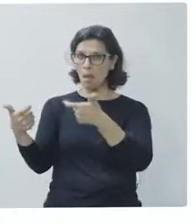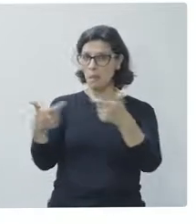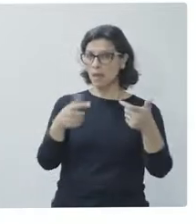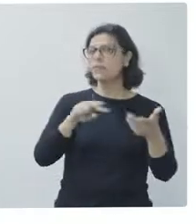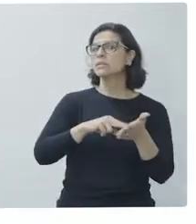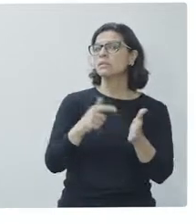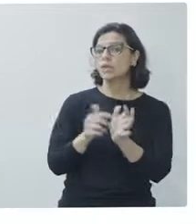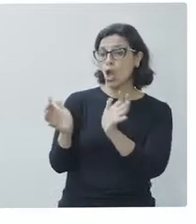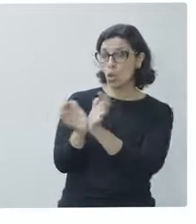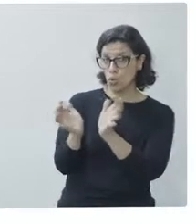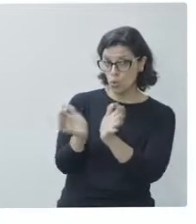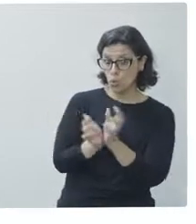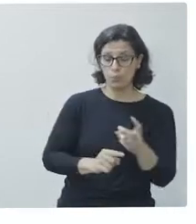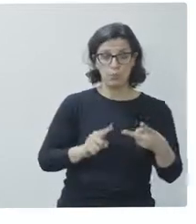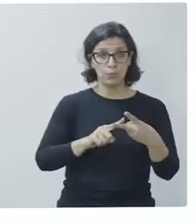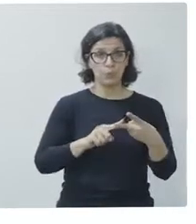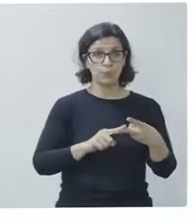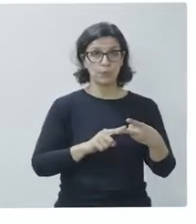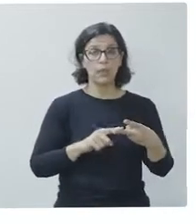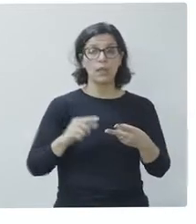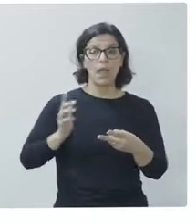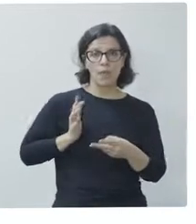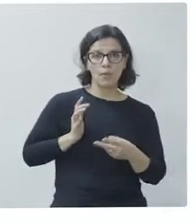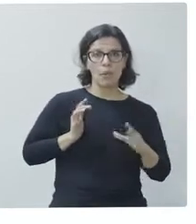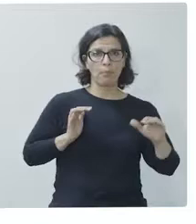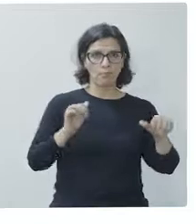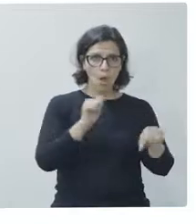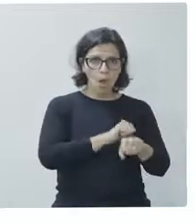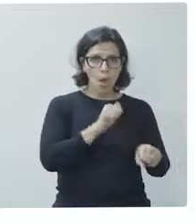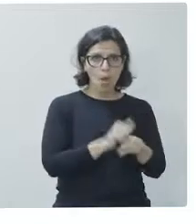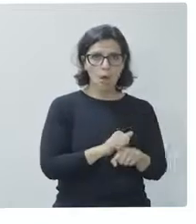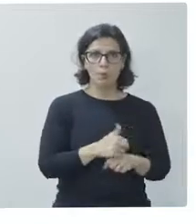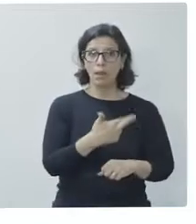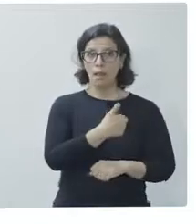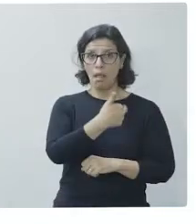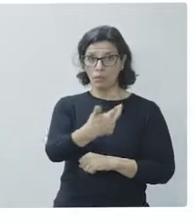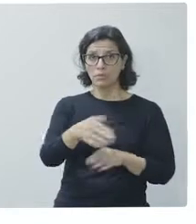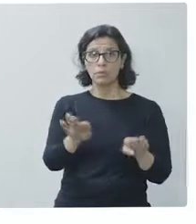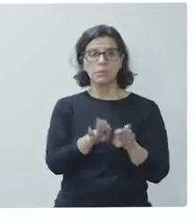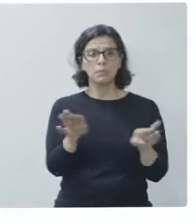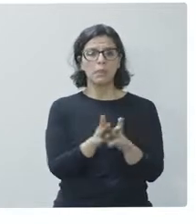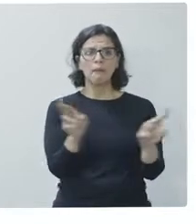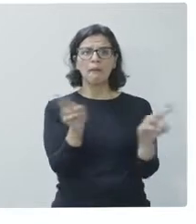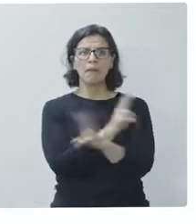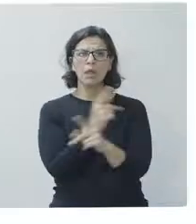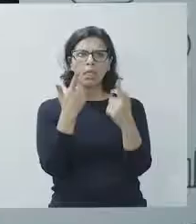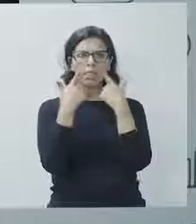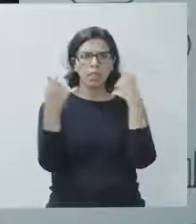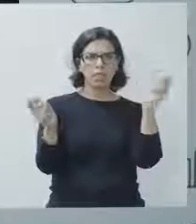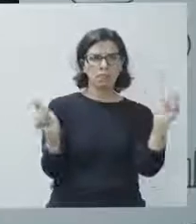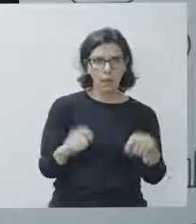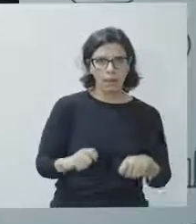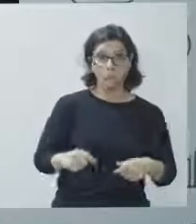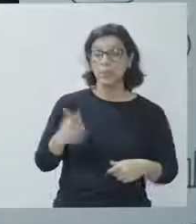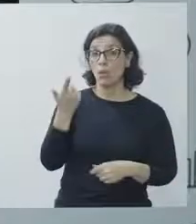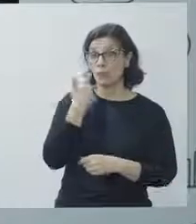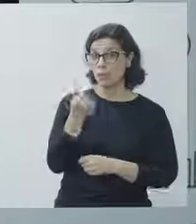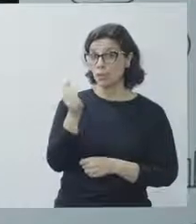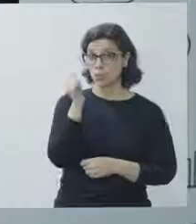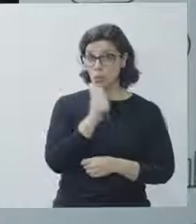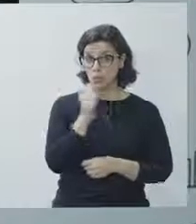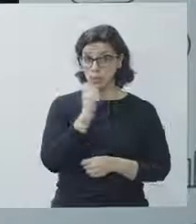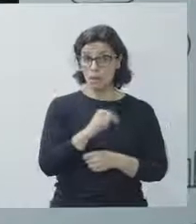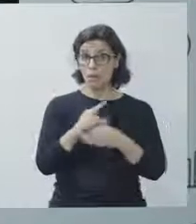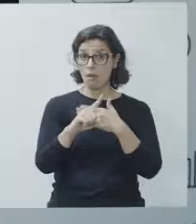classes, credos, gerações e interesses. Olha só que interessante. A nossa autora lá